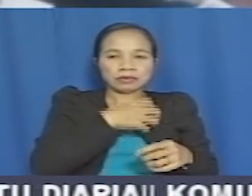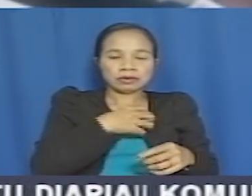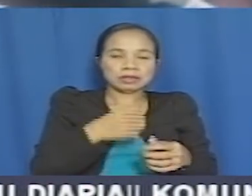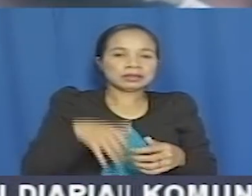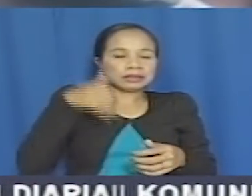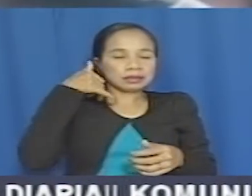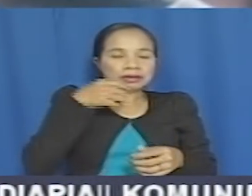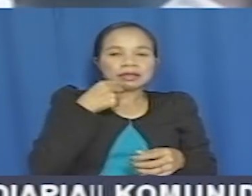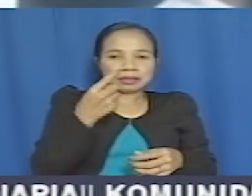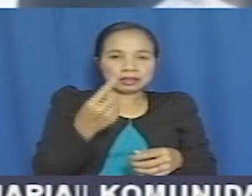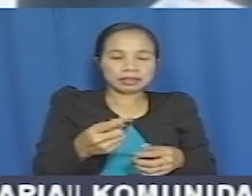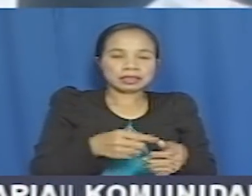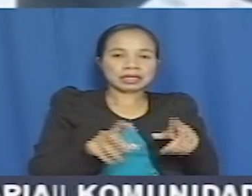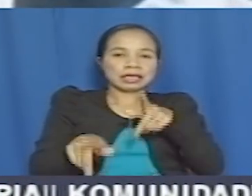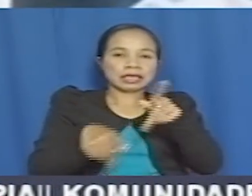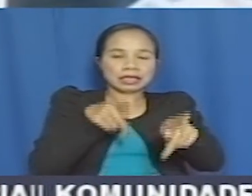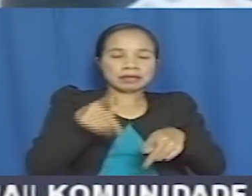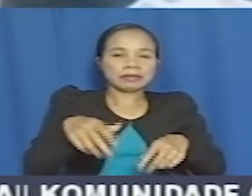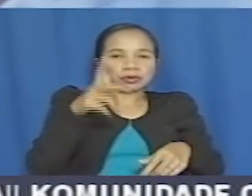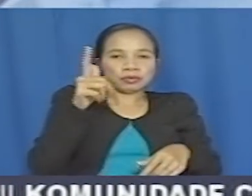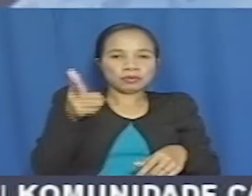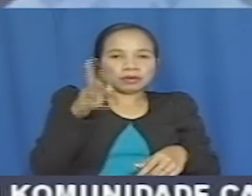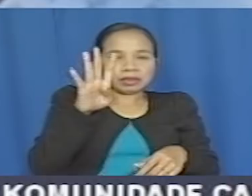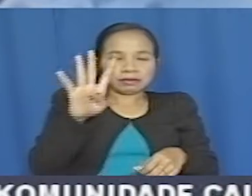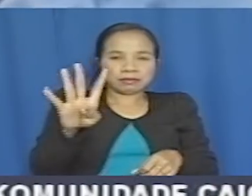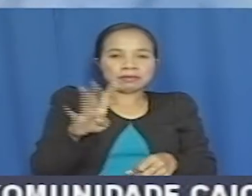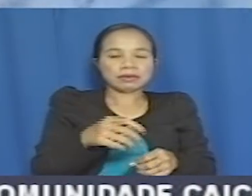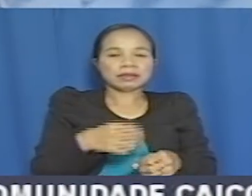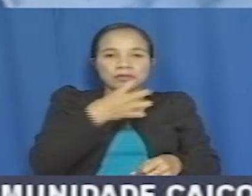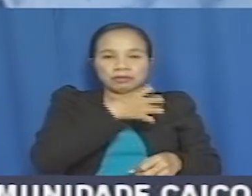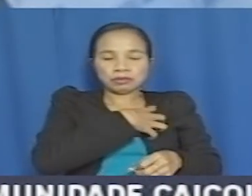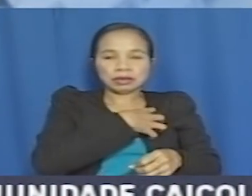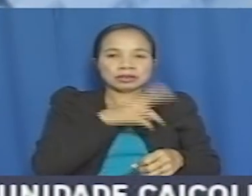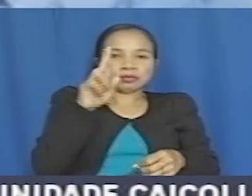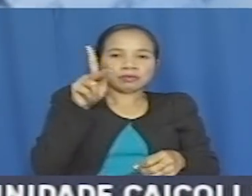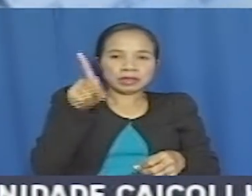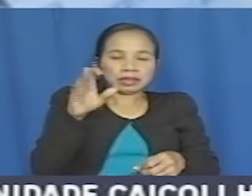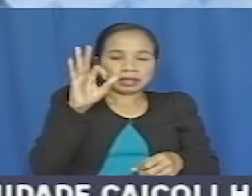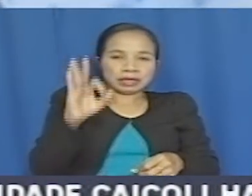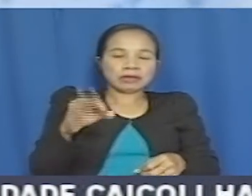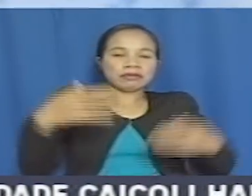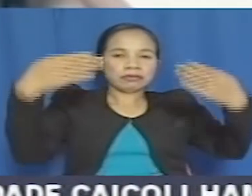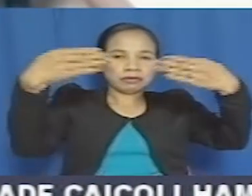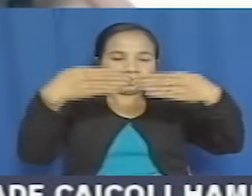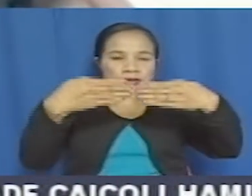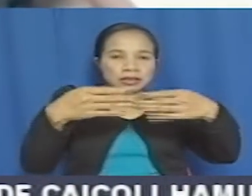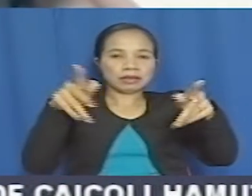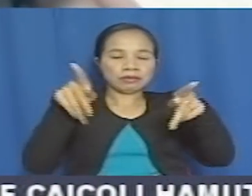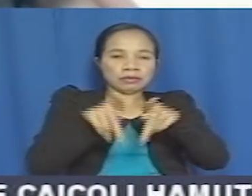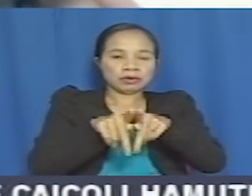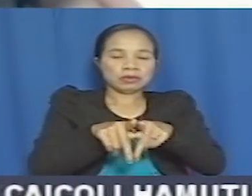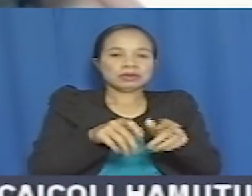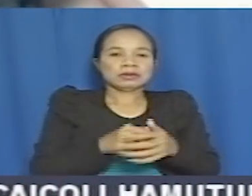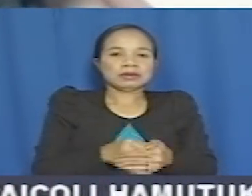via telefone informa, cidadão na Ingronul Rasinghat, né? Polícia Unidade de Patrulhamento Fronteira, posto de